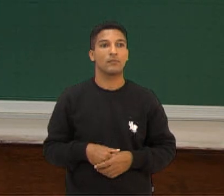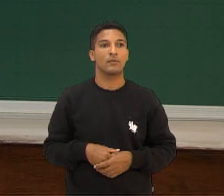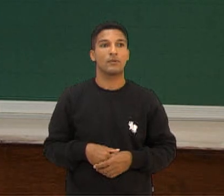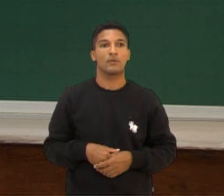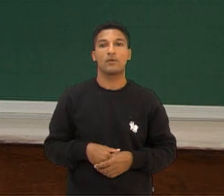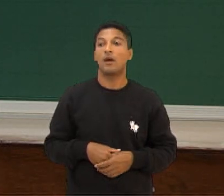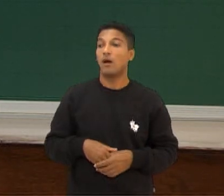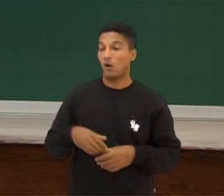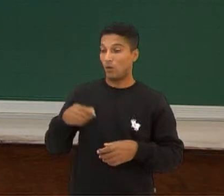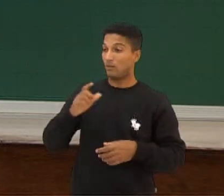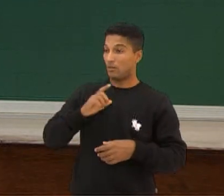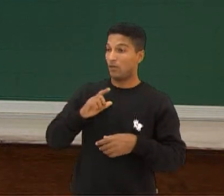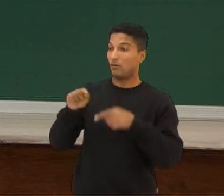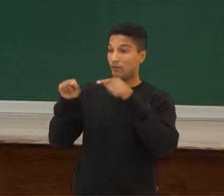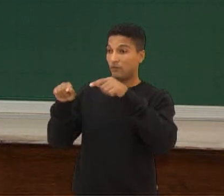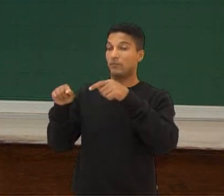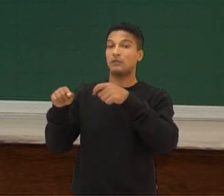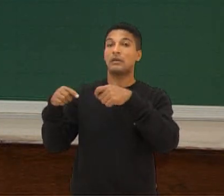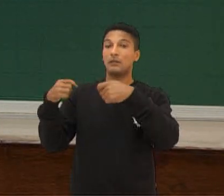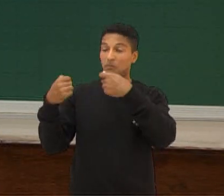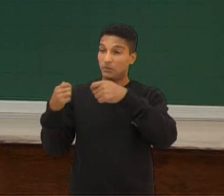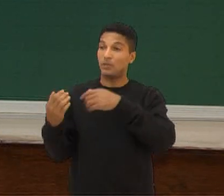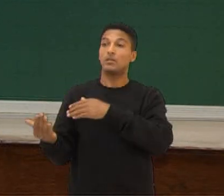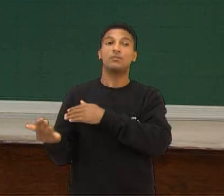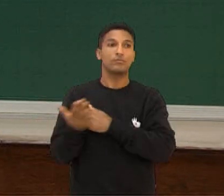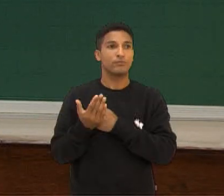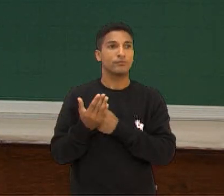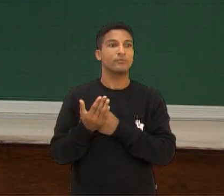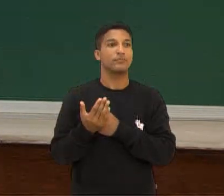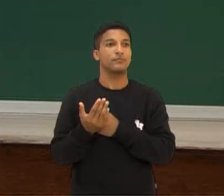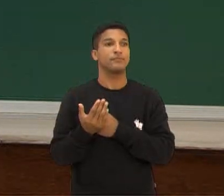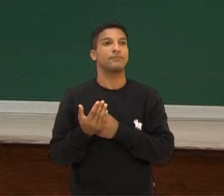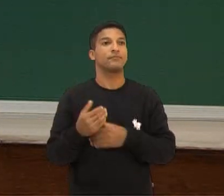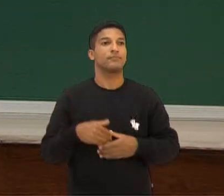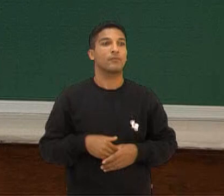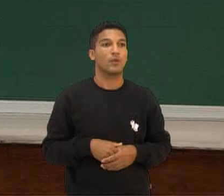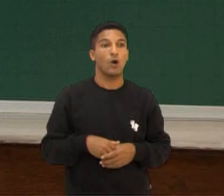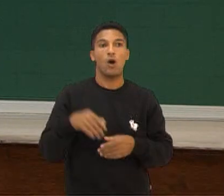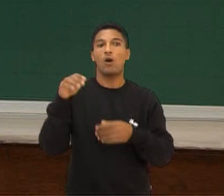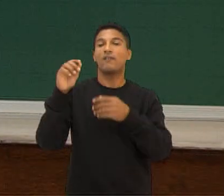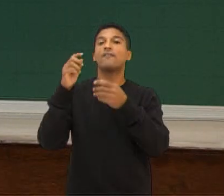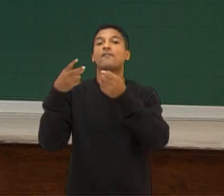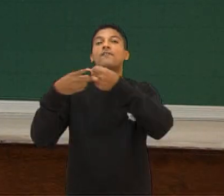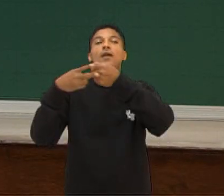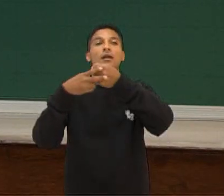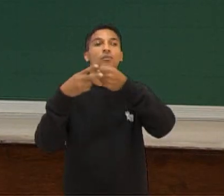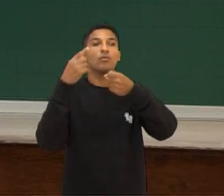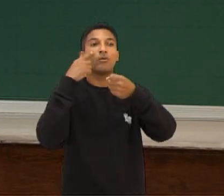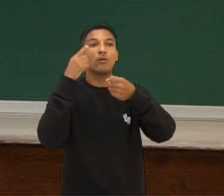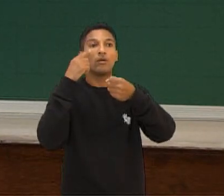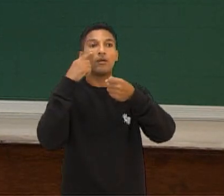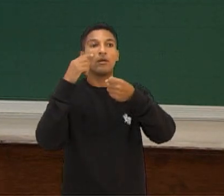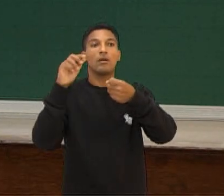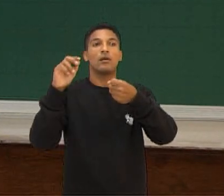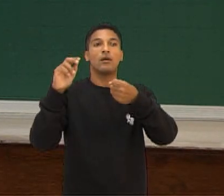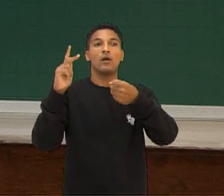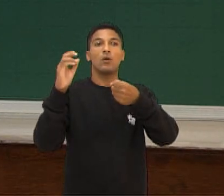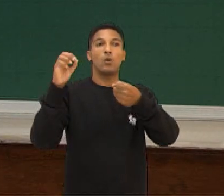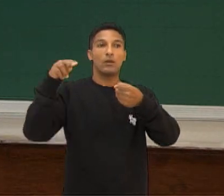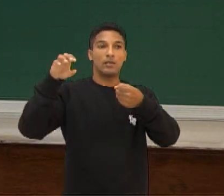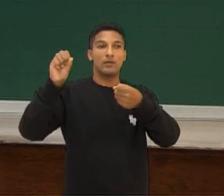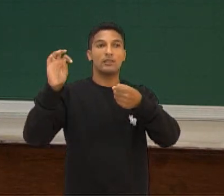ali honestidade, ajuda, chegada, absolvição ali. Eu tenho que ter mais